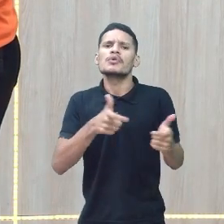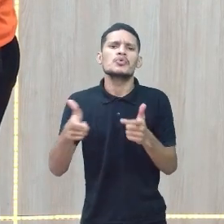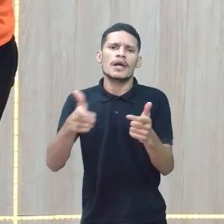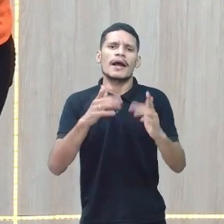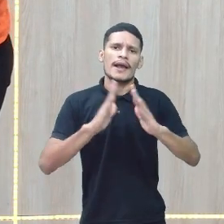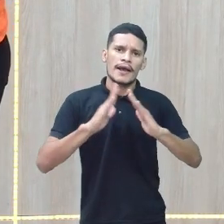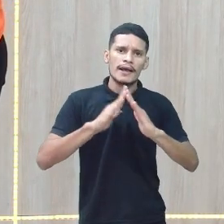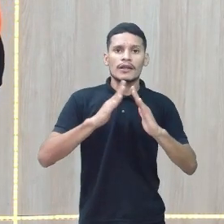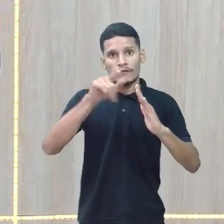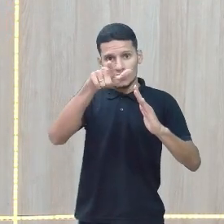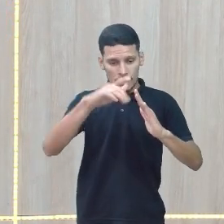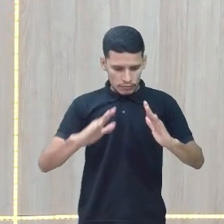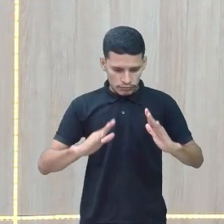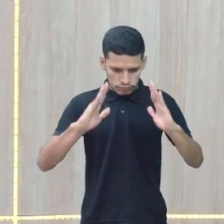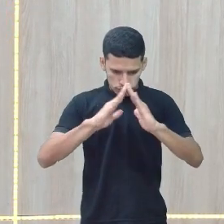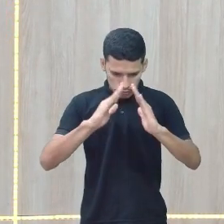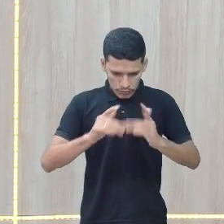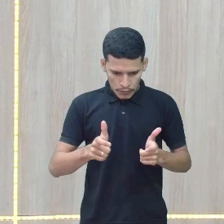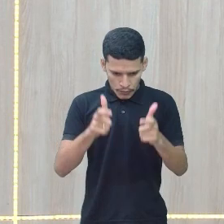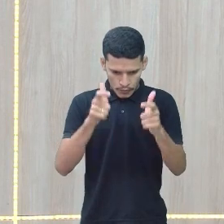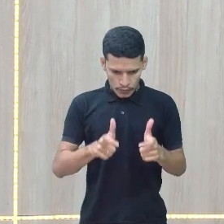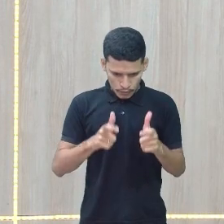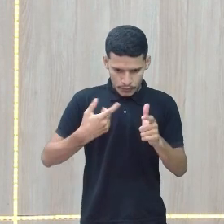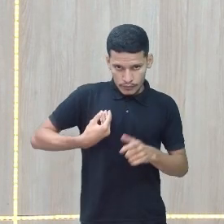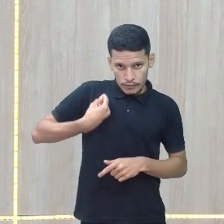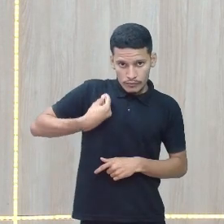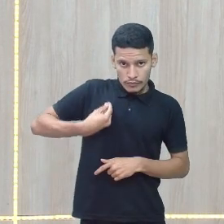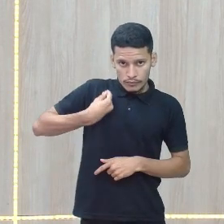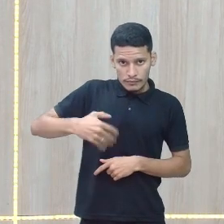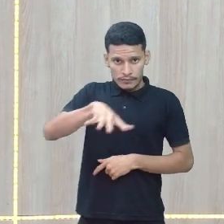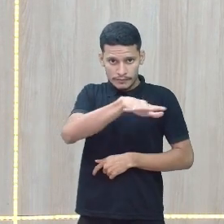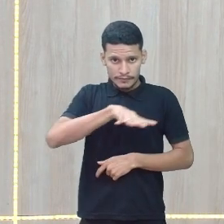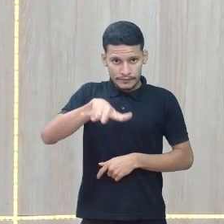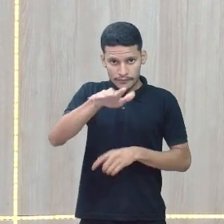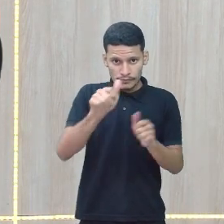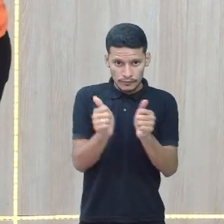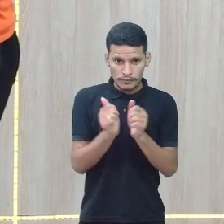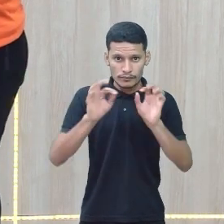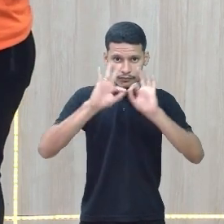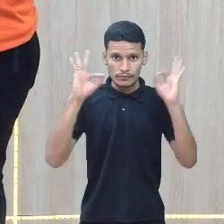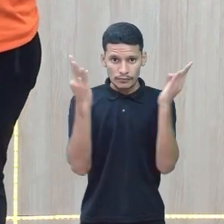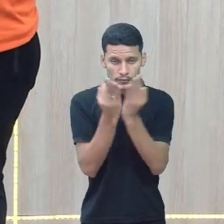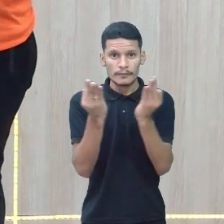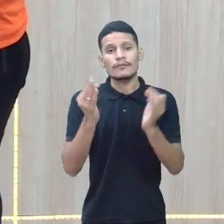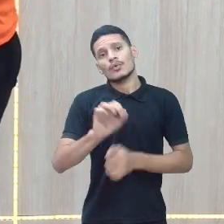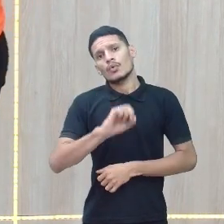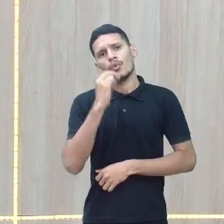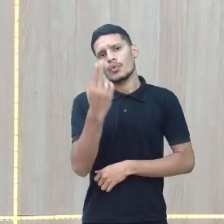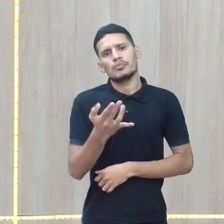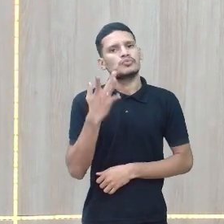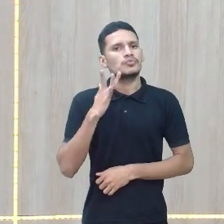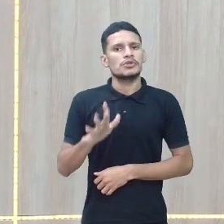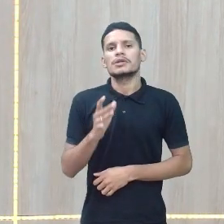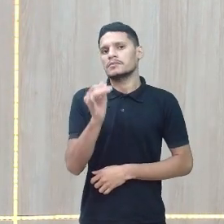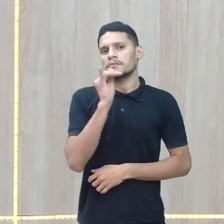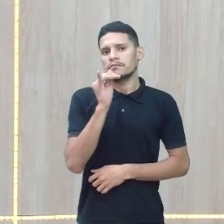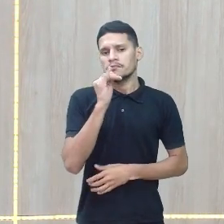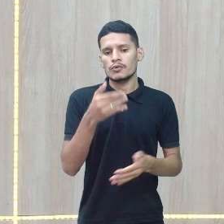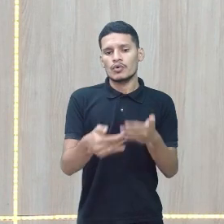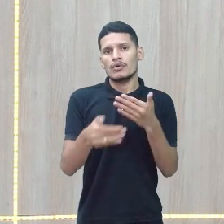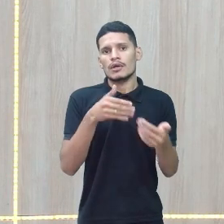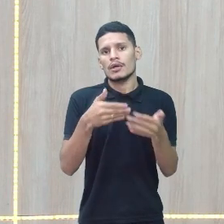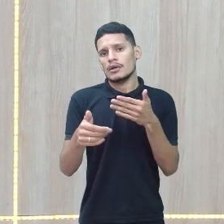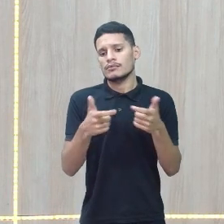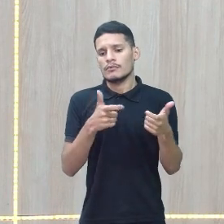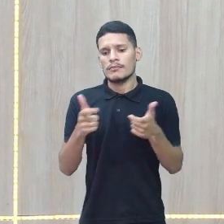aí localizado, dentro do seu ambiente familiar, ou, não sei, em qualquer